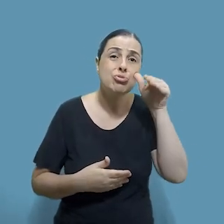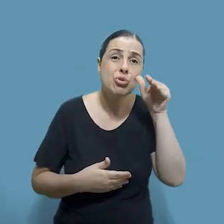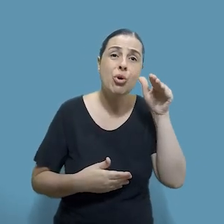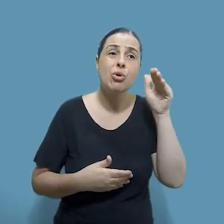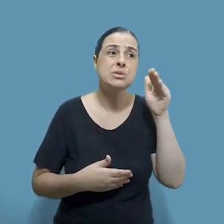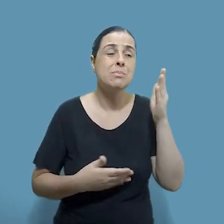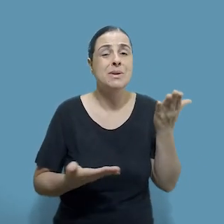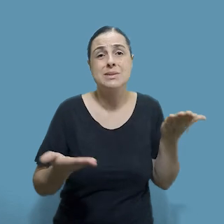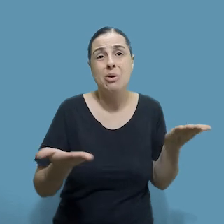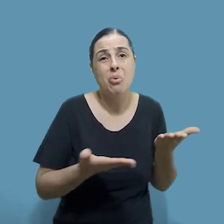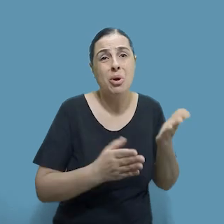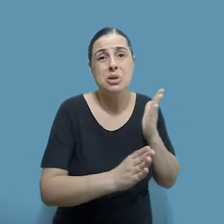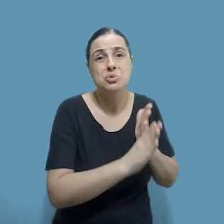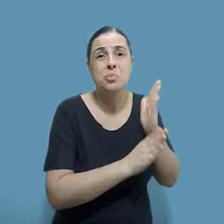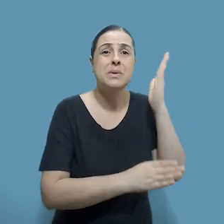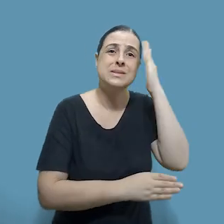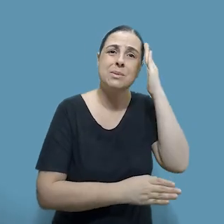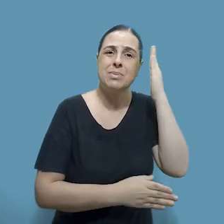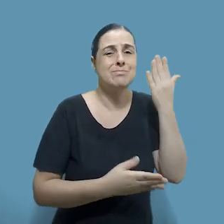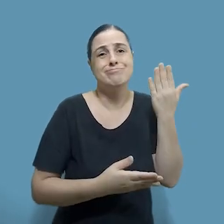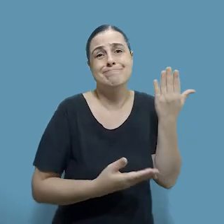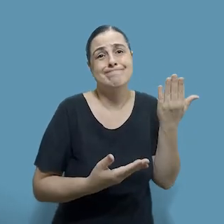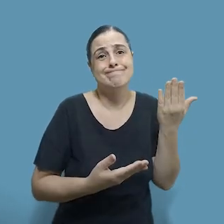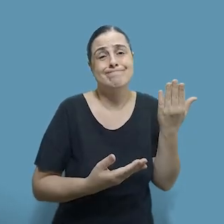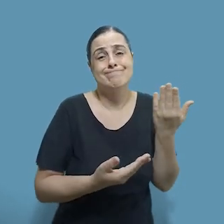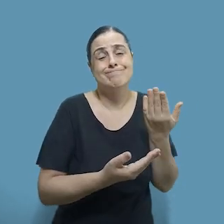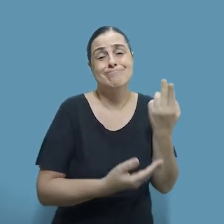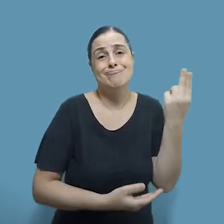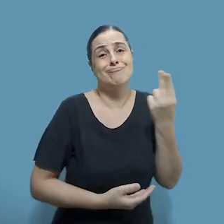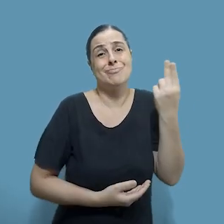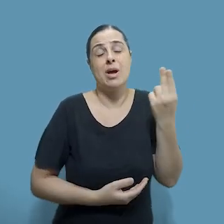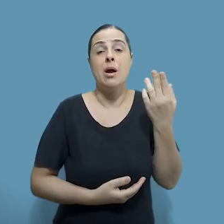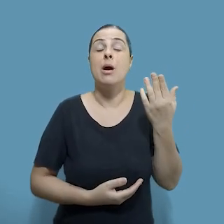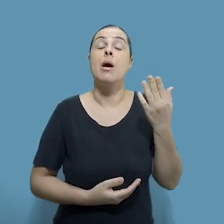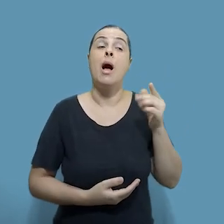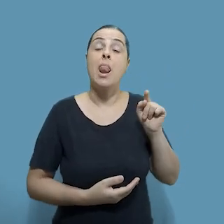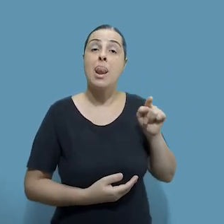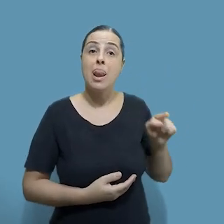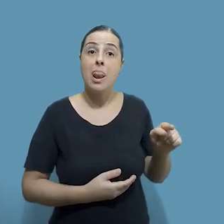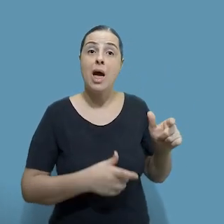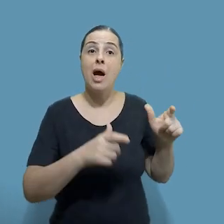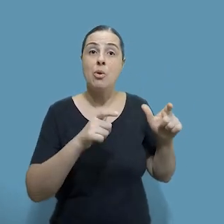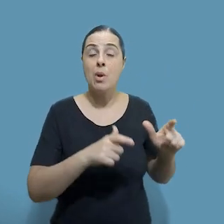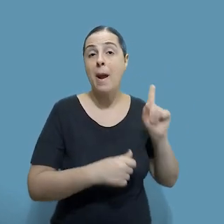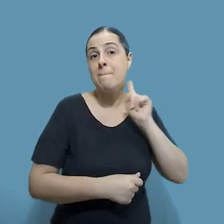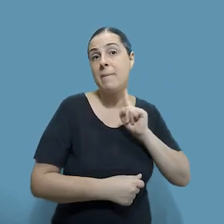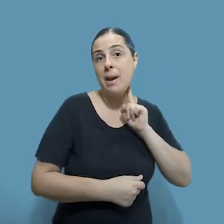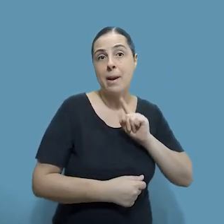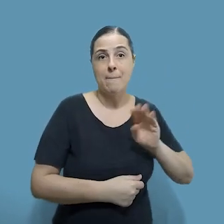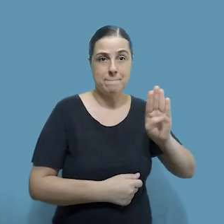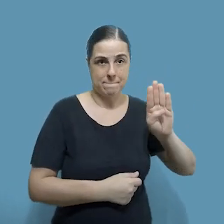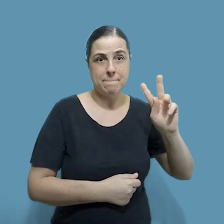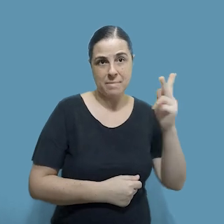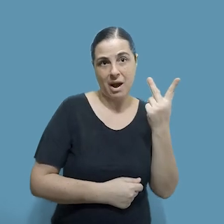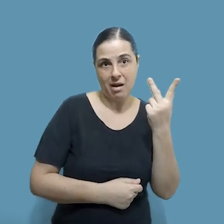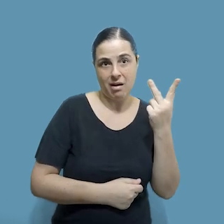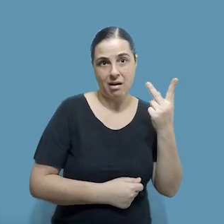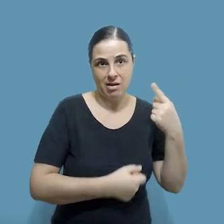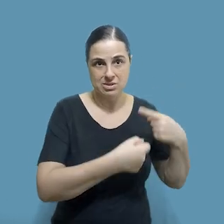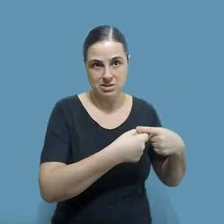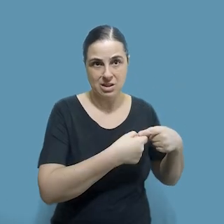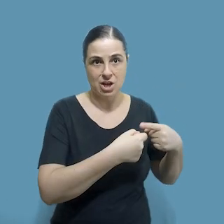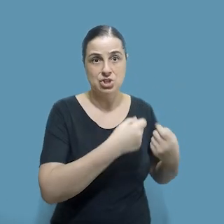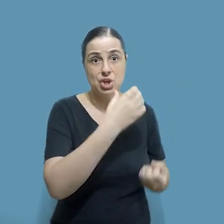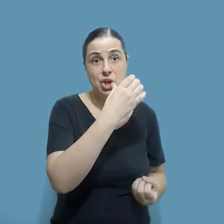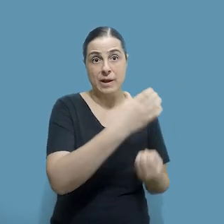soube, lá em Belo Horizonte, estava chegando, já tinha sido fundada a Associação